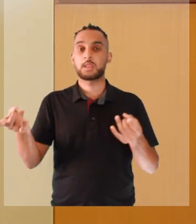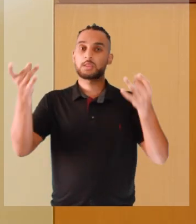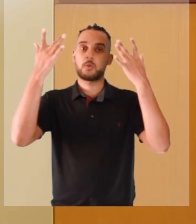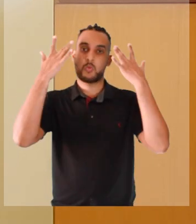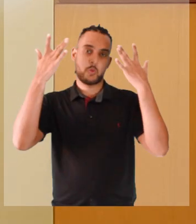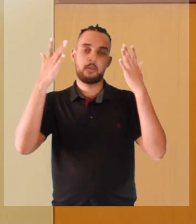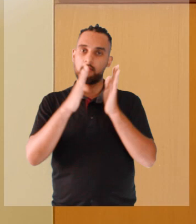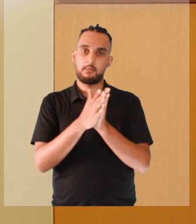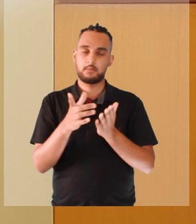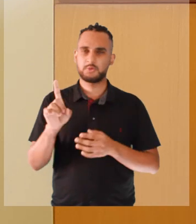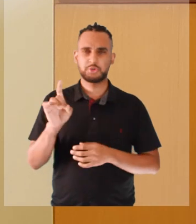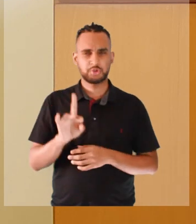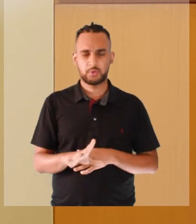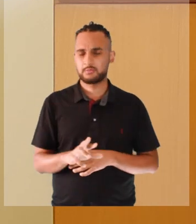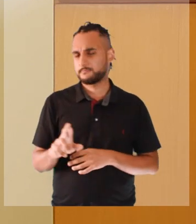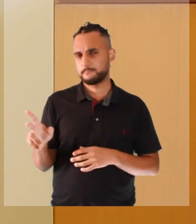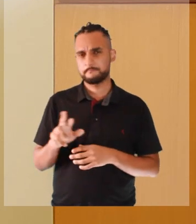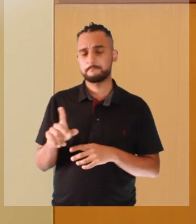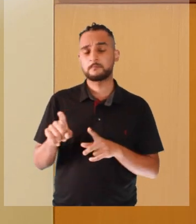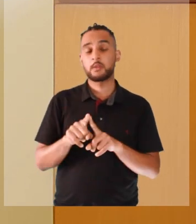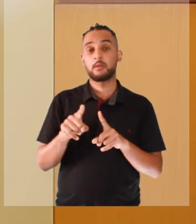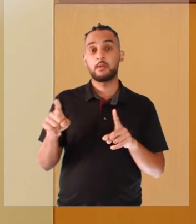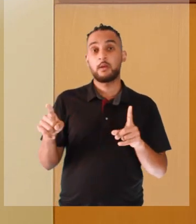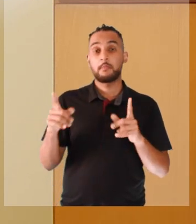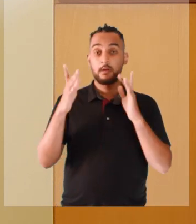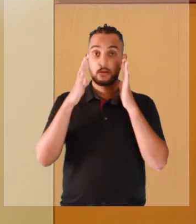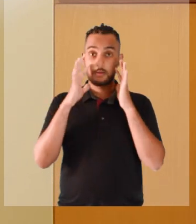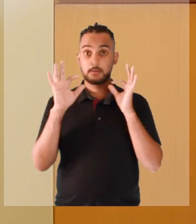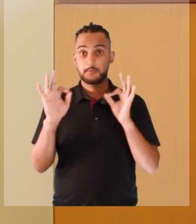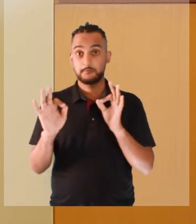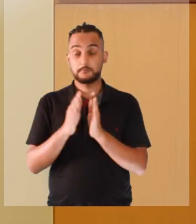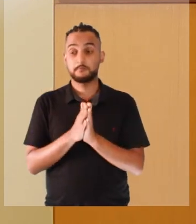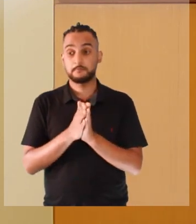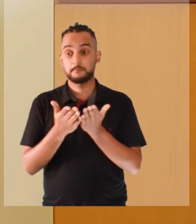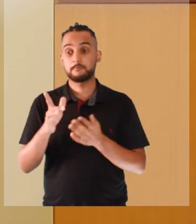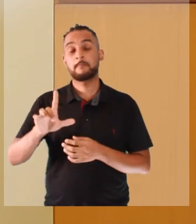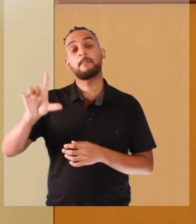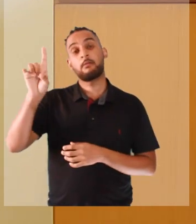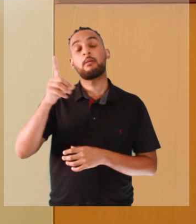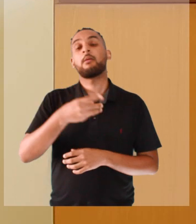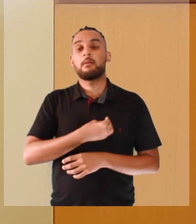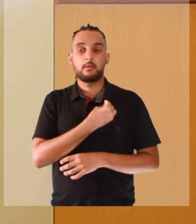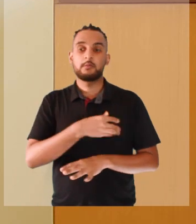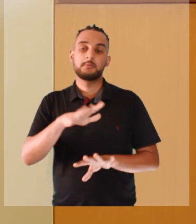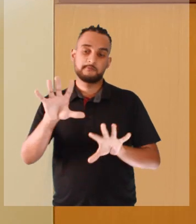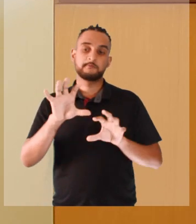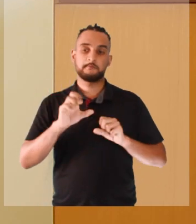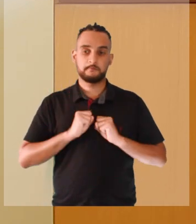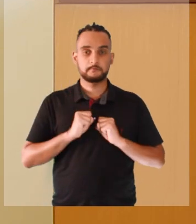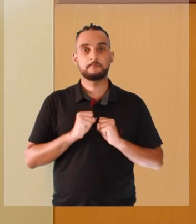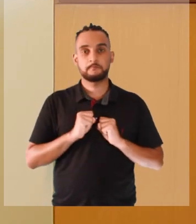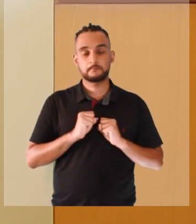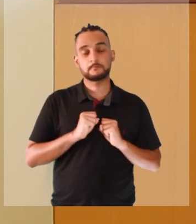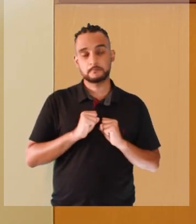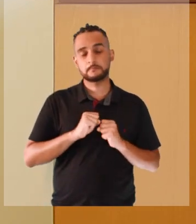aprender, se tornar erudito, decorar a Bíblia, mas ouvir a palavra de